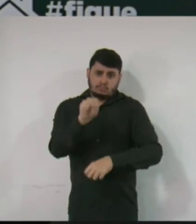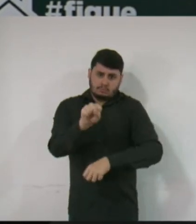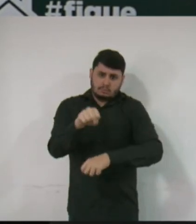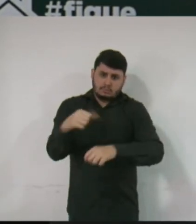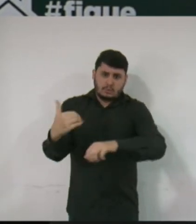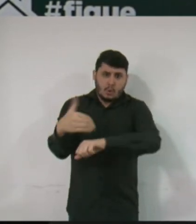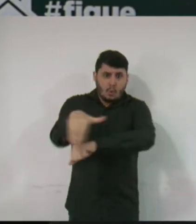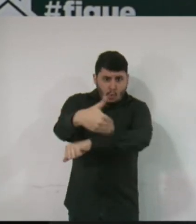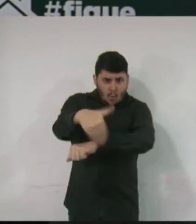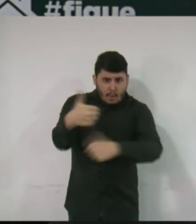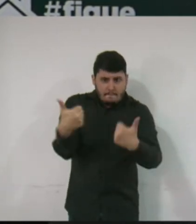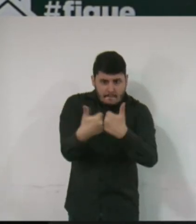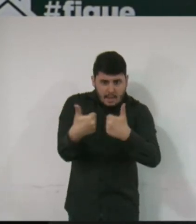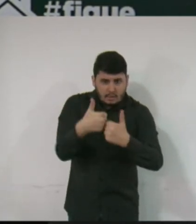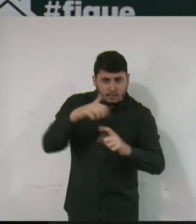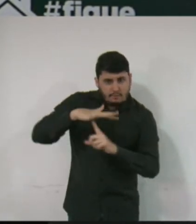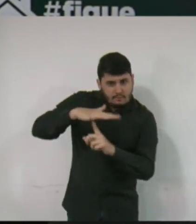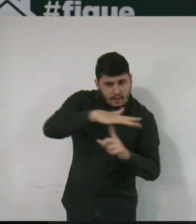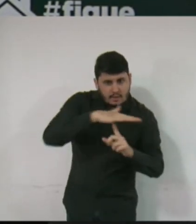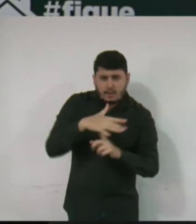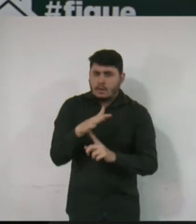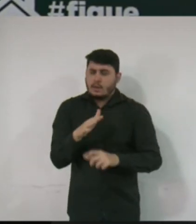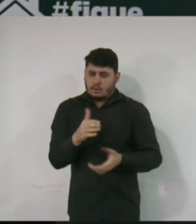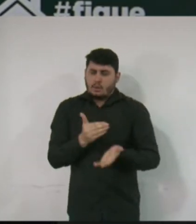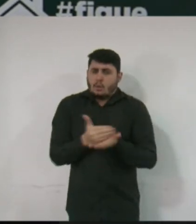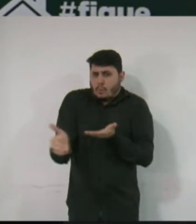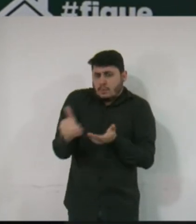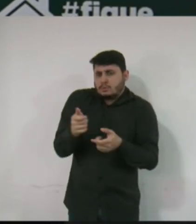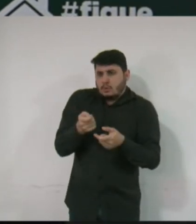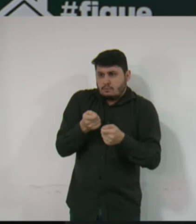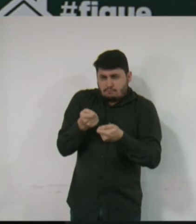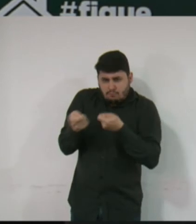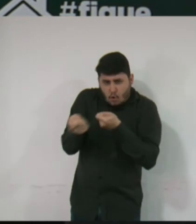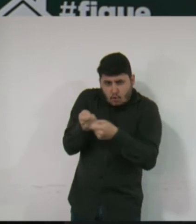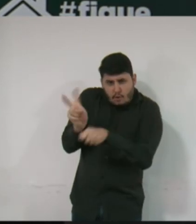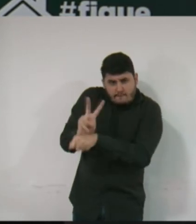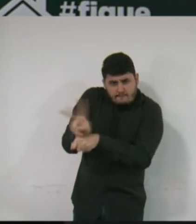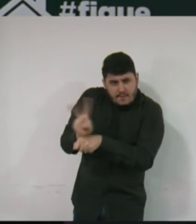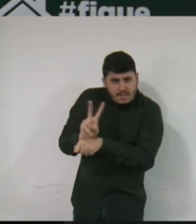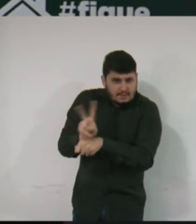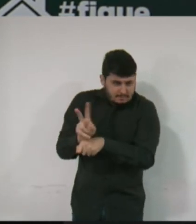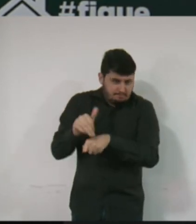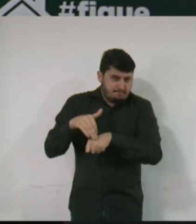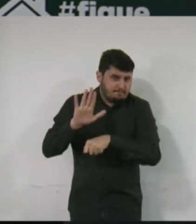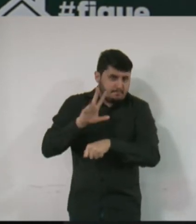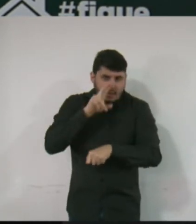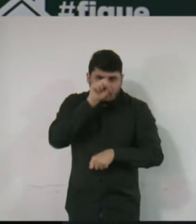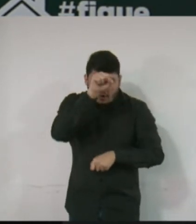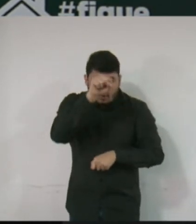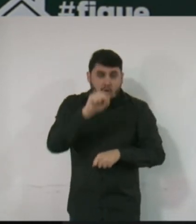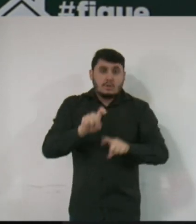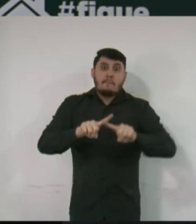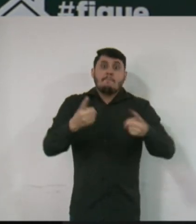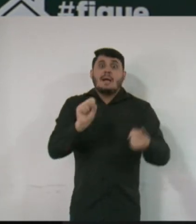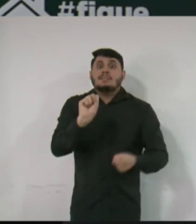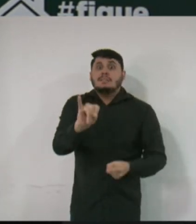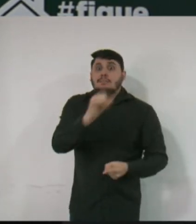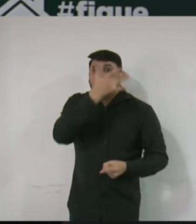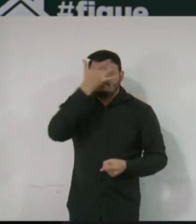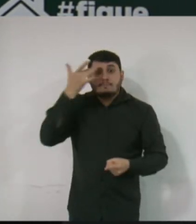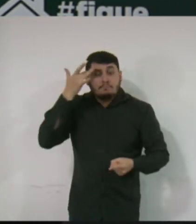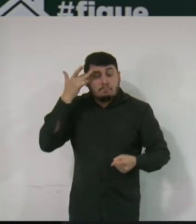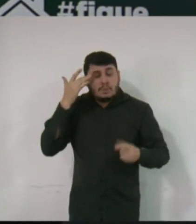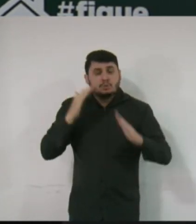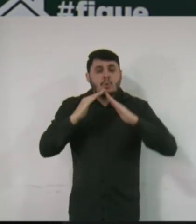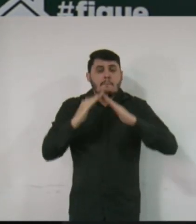18, claro que as pessoas tiveram dificuldade, mas a partir do momento em que elas explicam nas barreiras que são moradores, que são pessoas que vivem nas mediações do